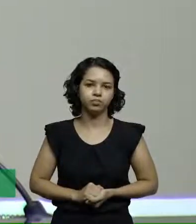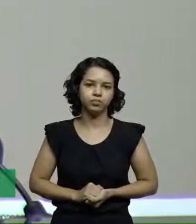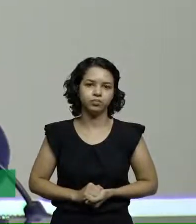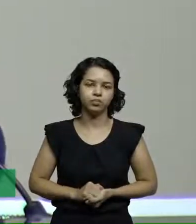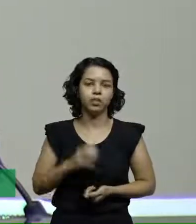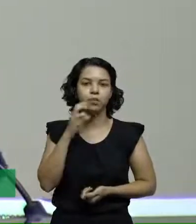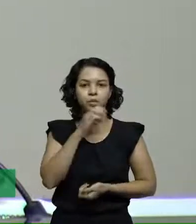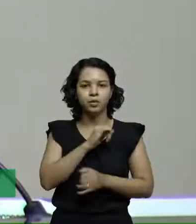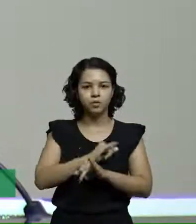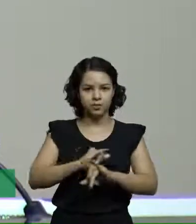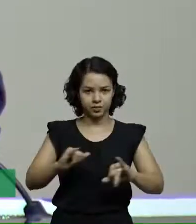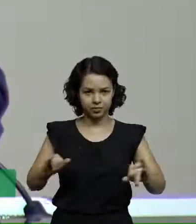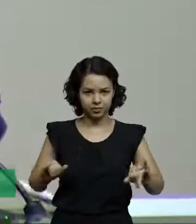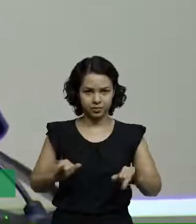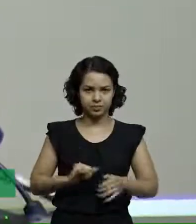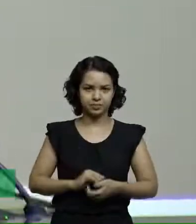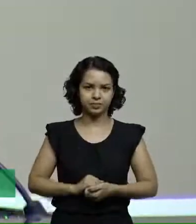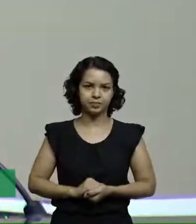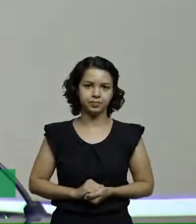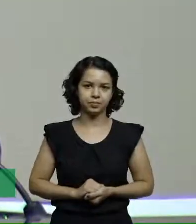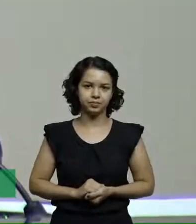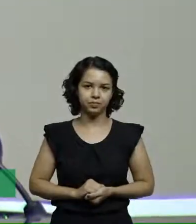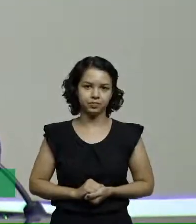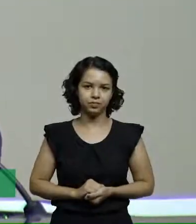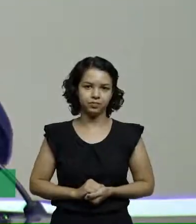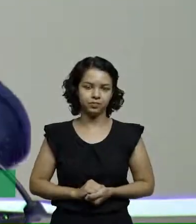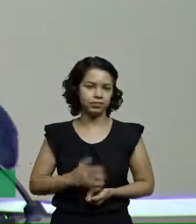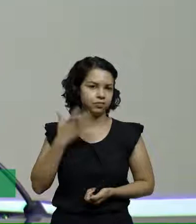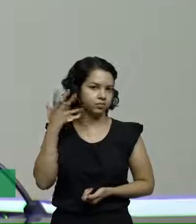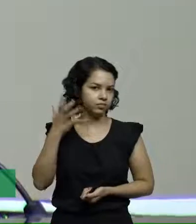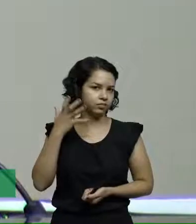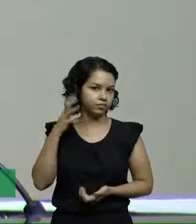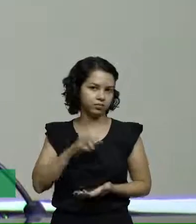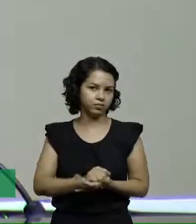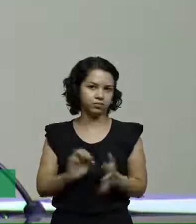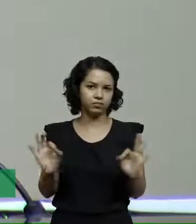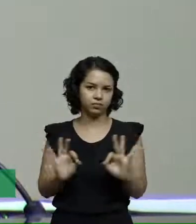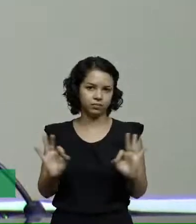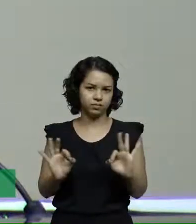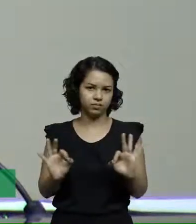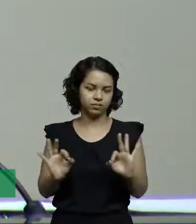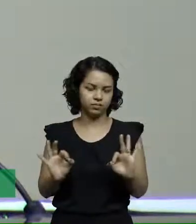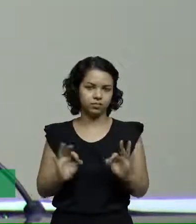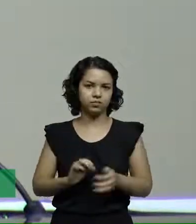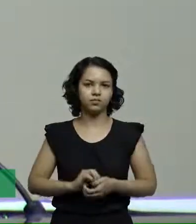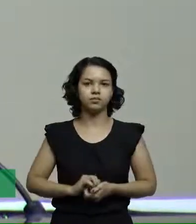Breves comunicações. Não temos oradores. Opa.